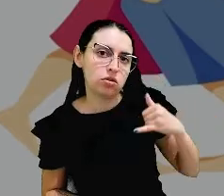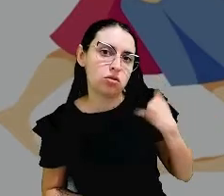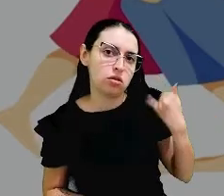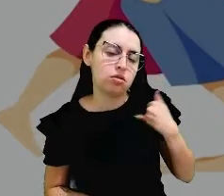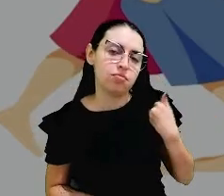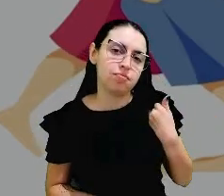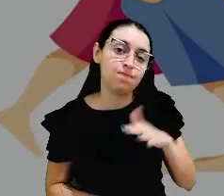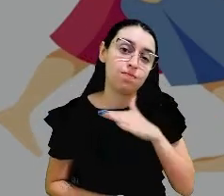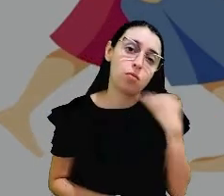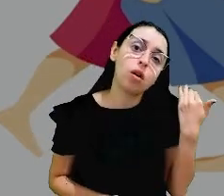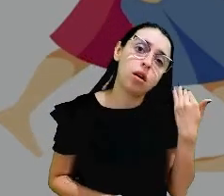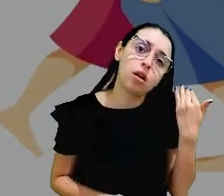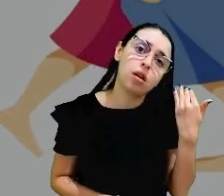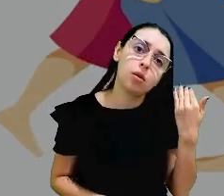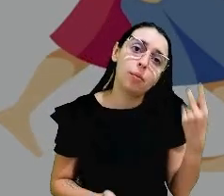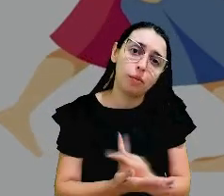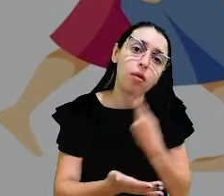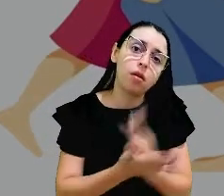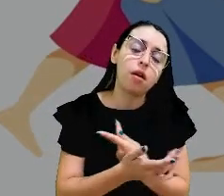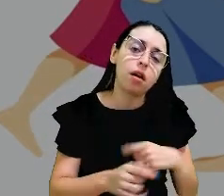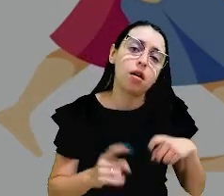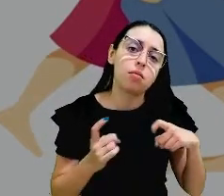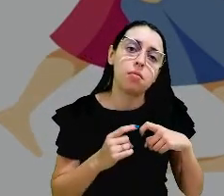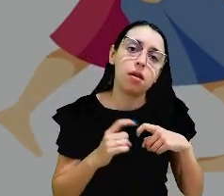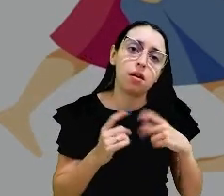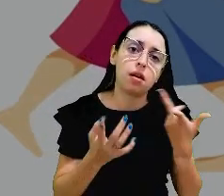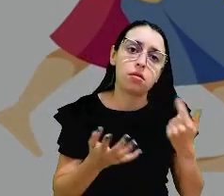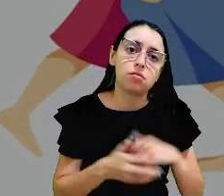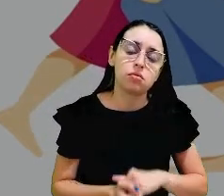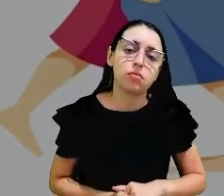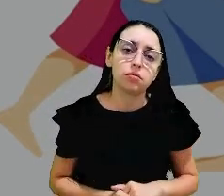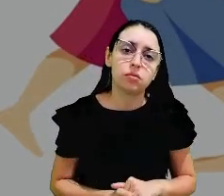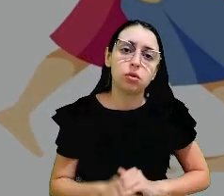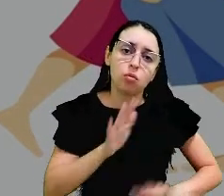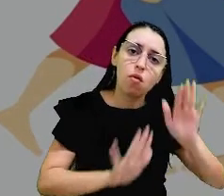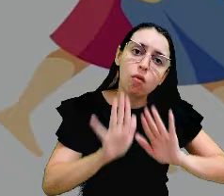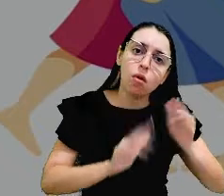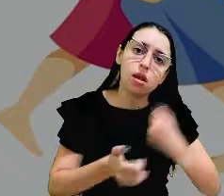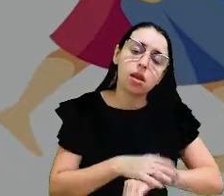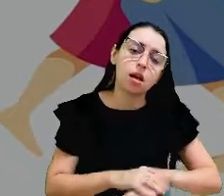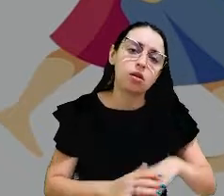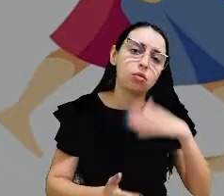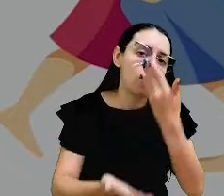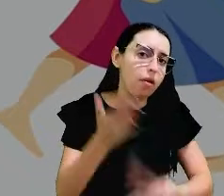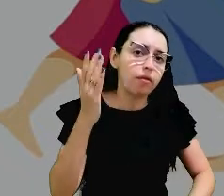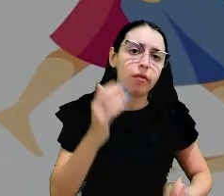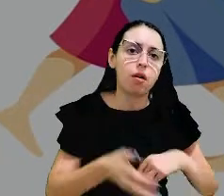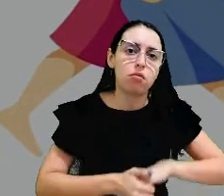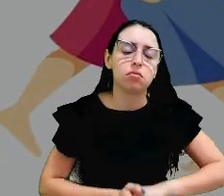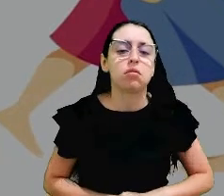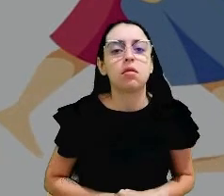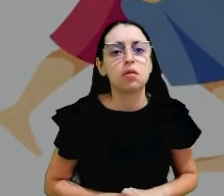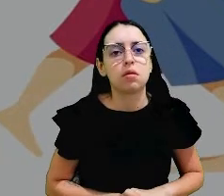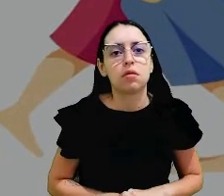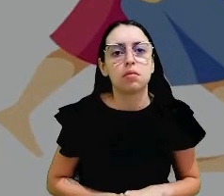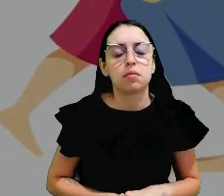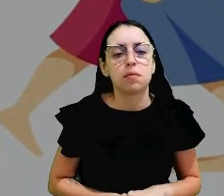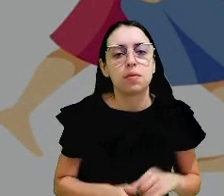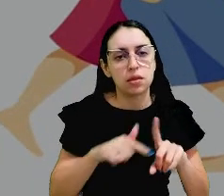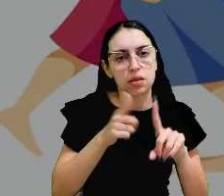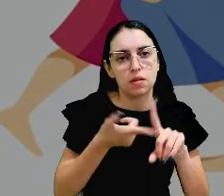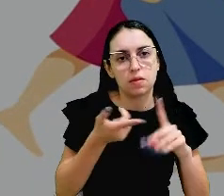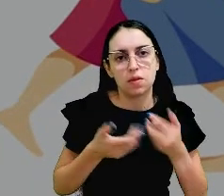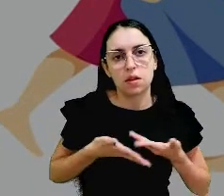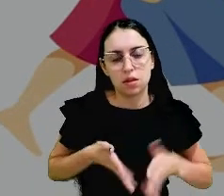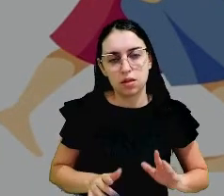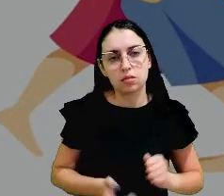por negligência, né? Negligência no tratamento que foi dispensado a ela. Então, são situações